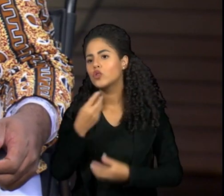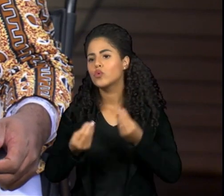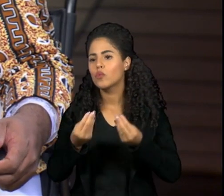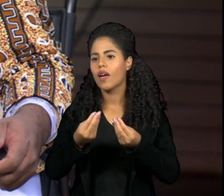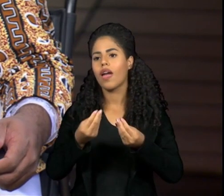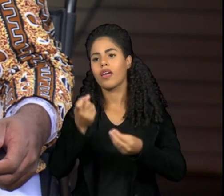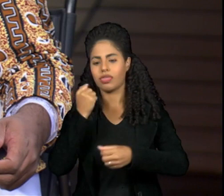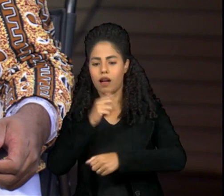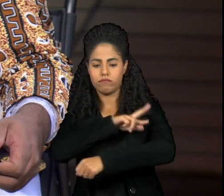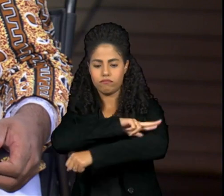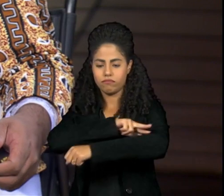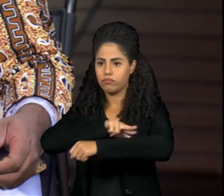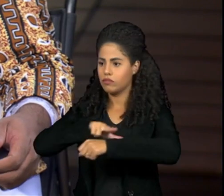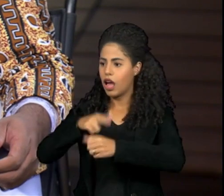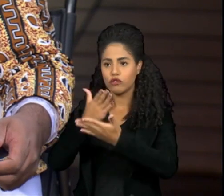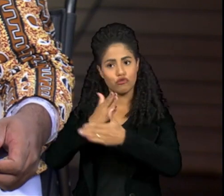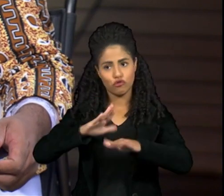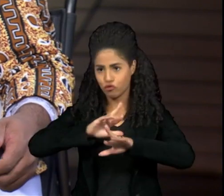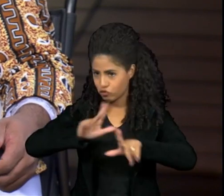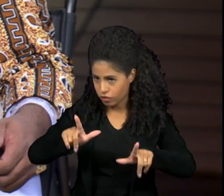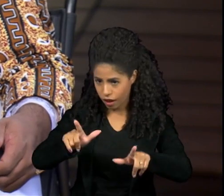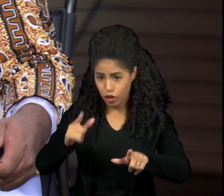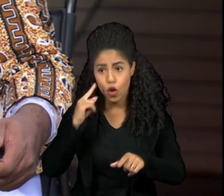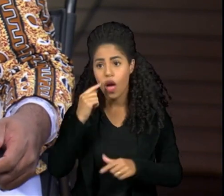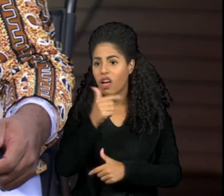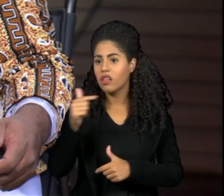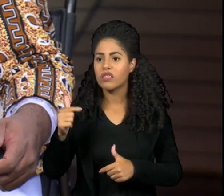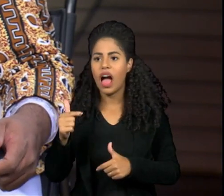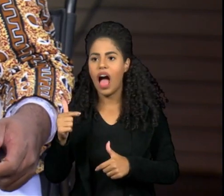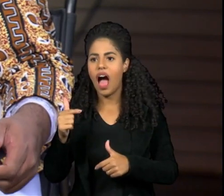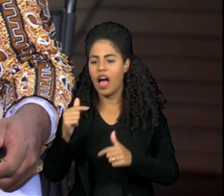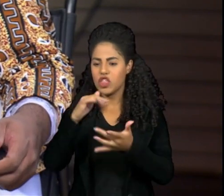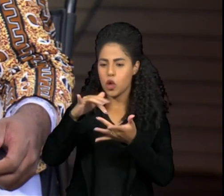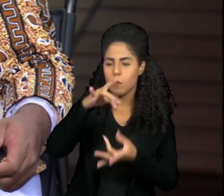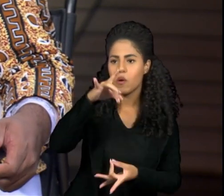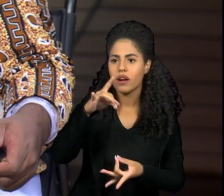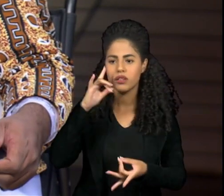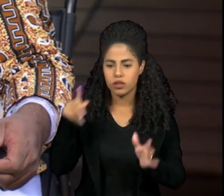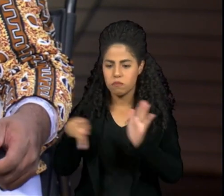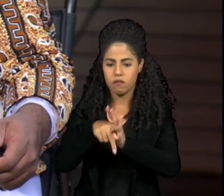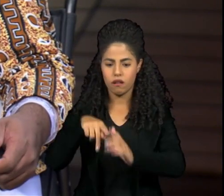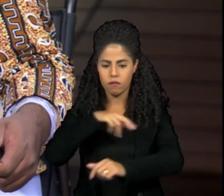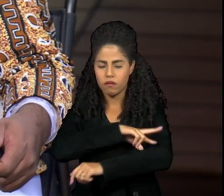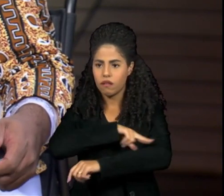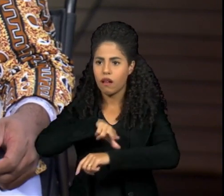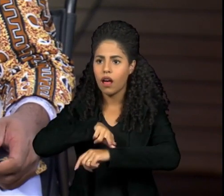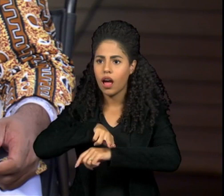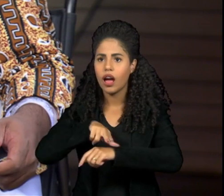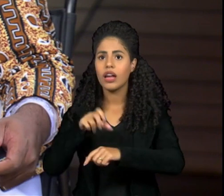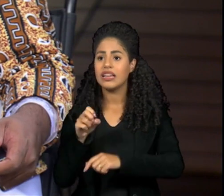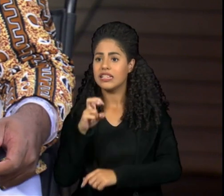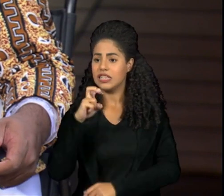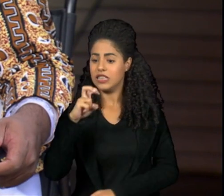racial. Nós sabemos que não há democracia racial no Brasil. O Brasil, embora com